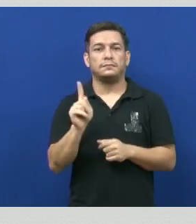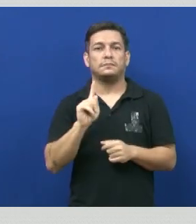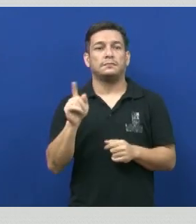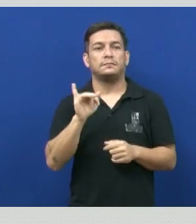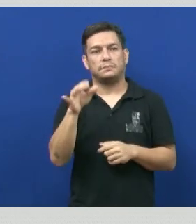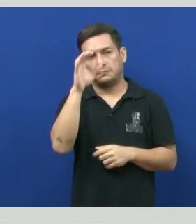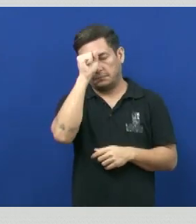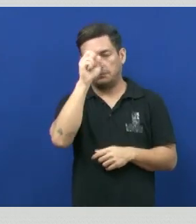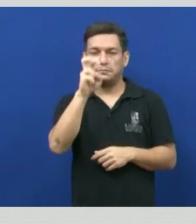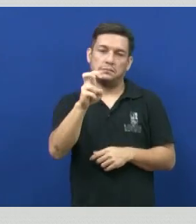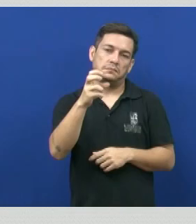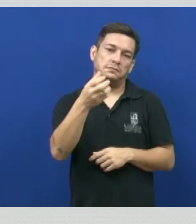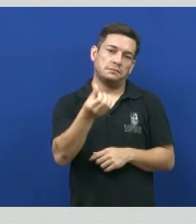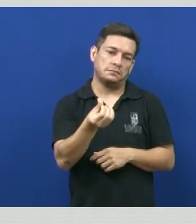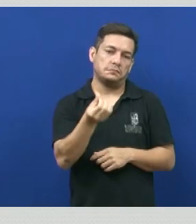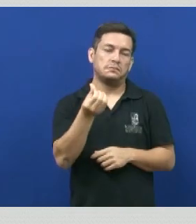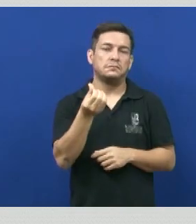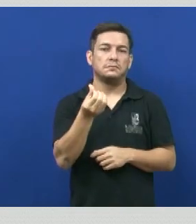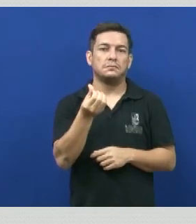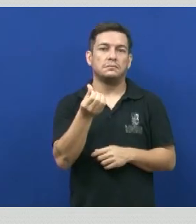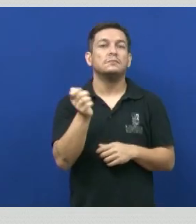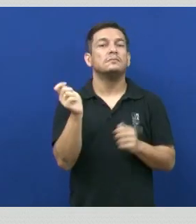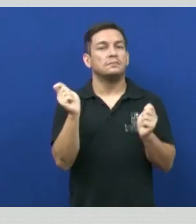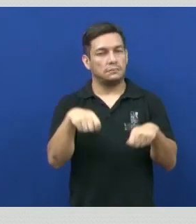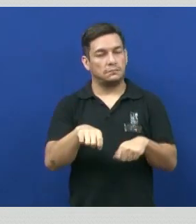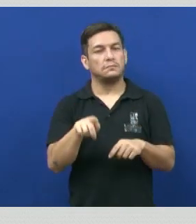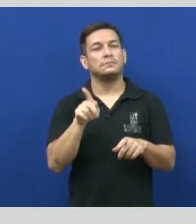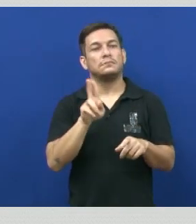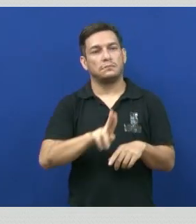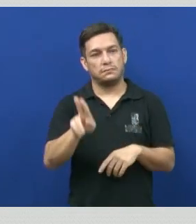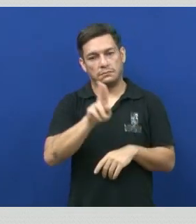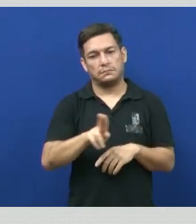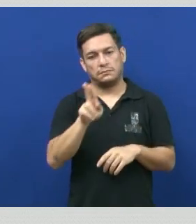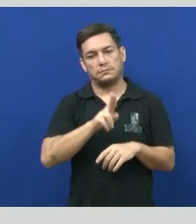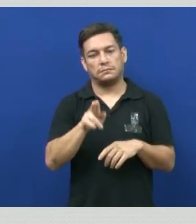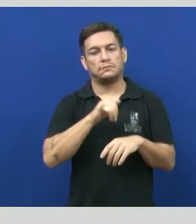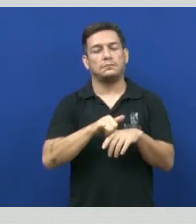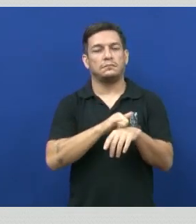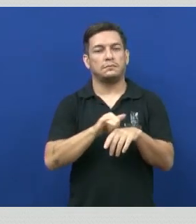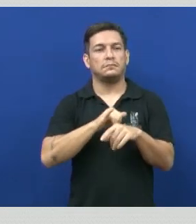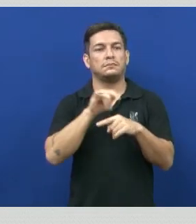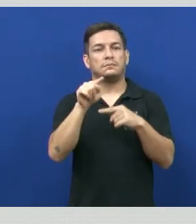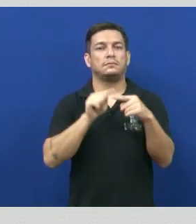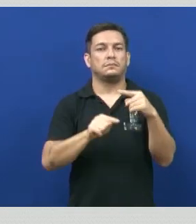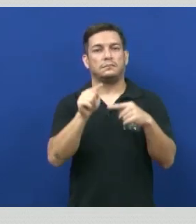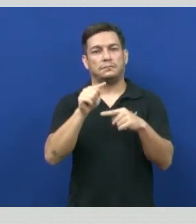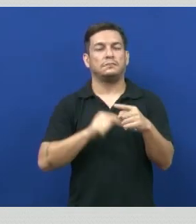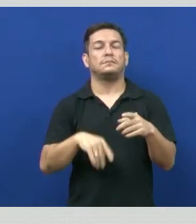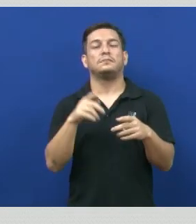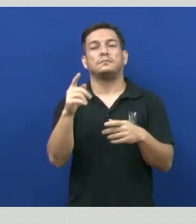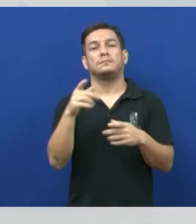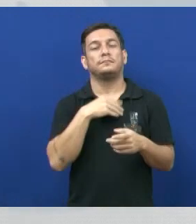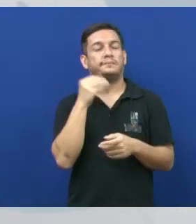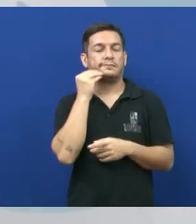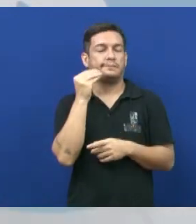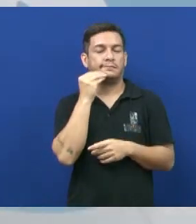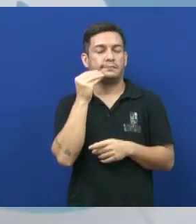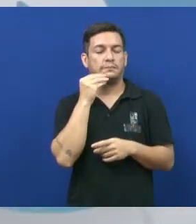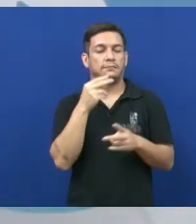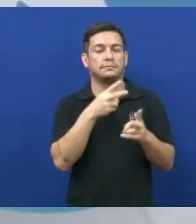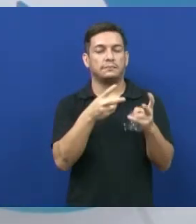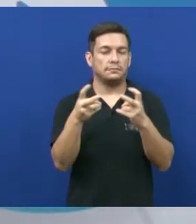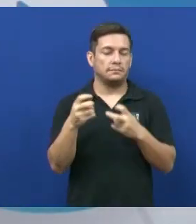aprender 5, 6, os primeiros, aí você já pode utilizar os critérios de divisão por esses números primos para tentar